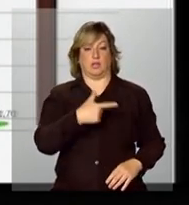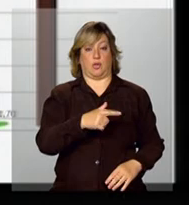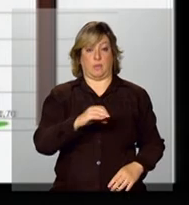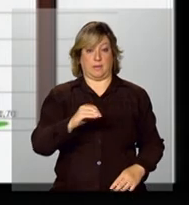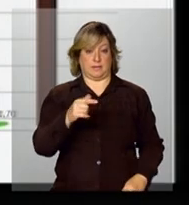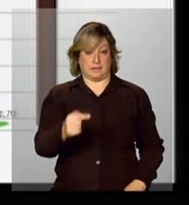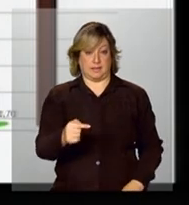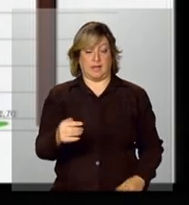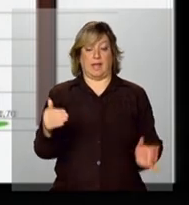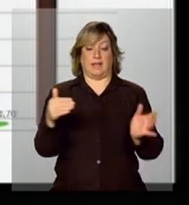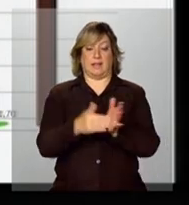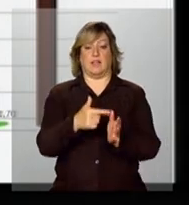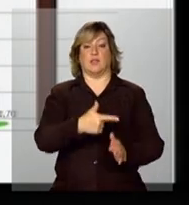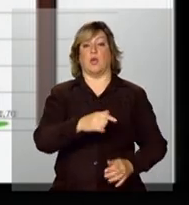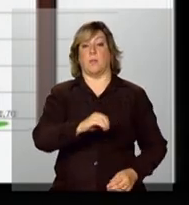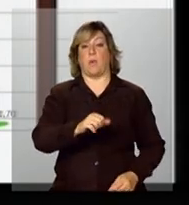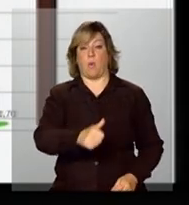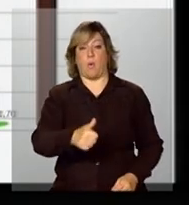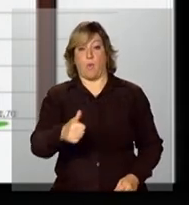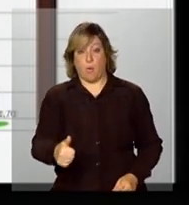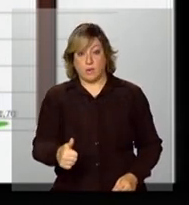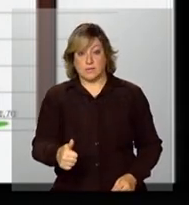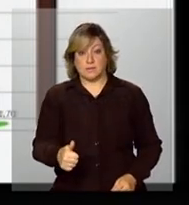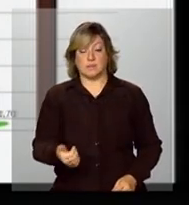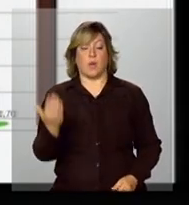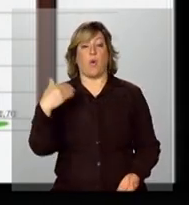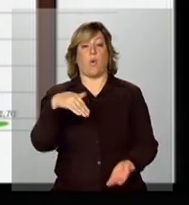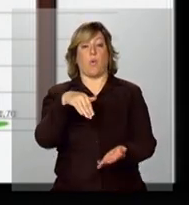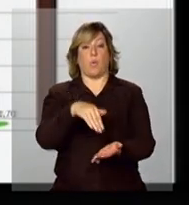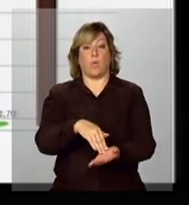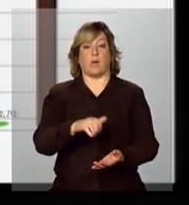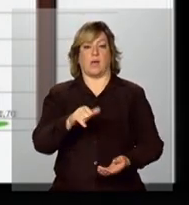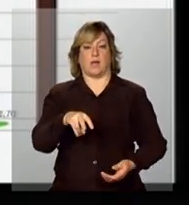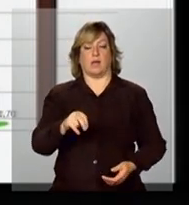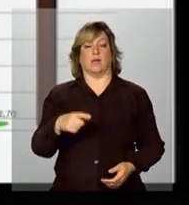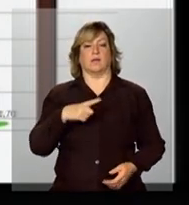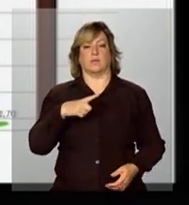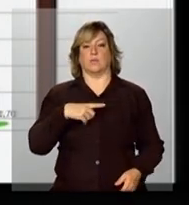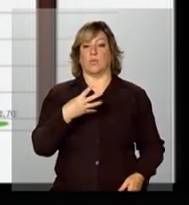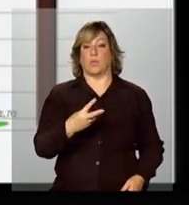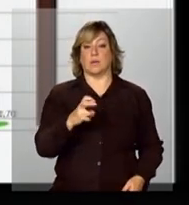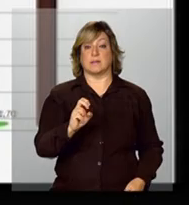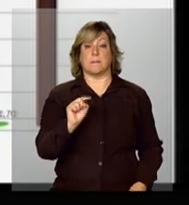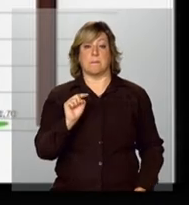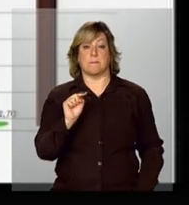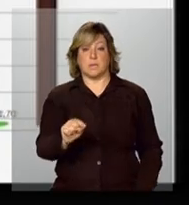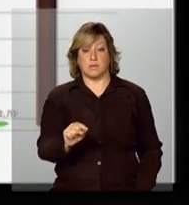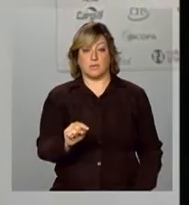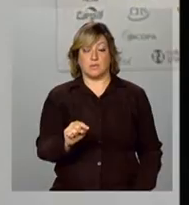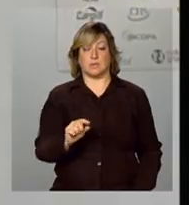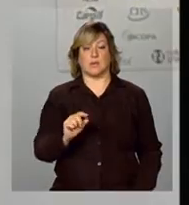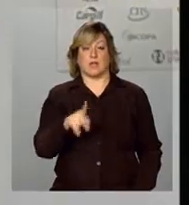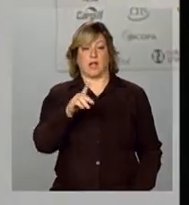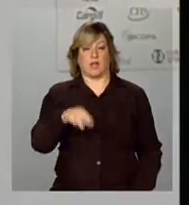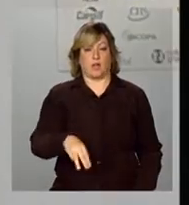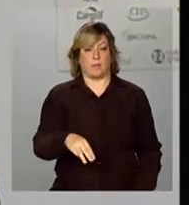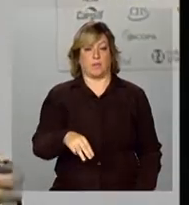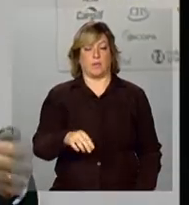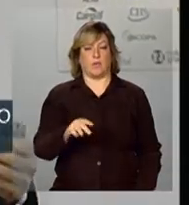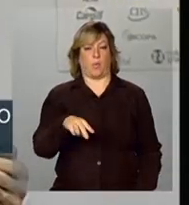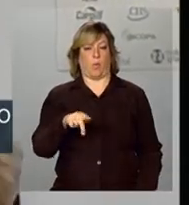a 2011. Então, no último ano, foram 45 mil quilômetros